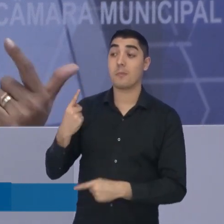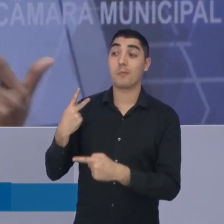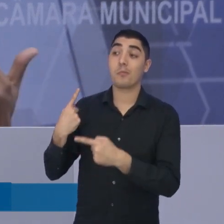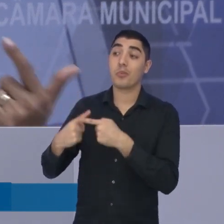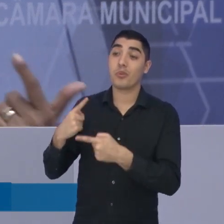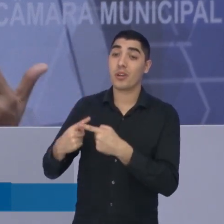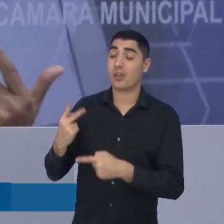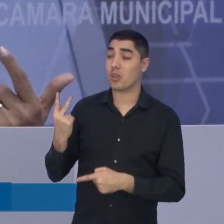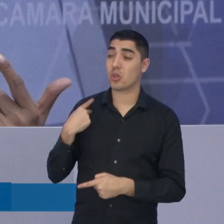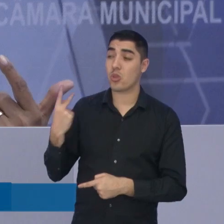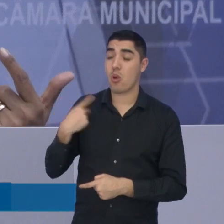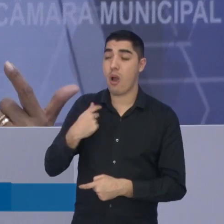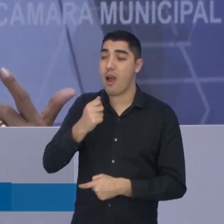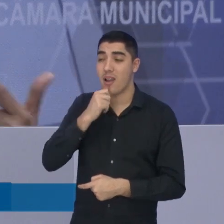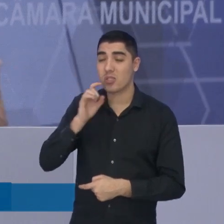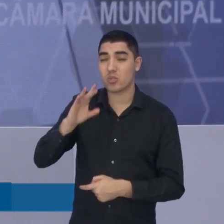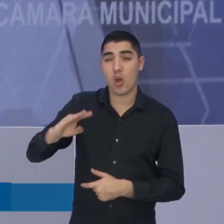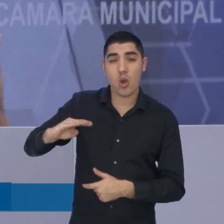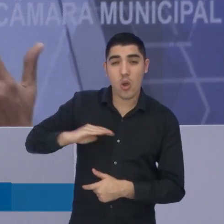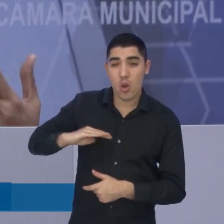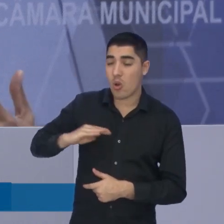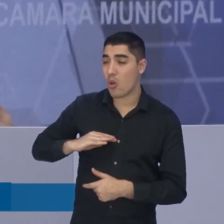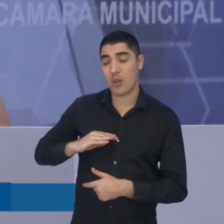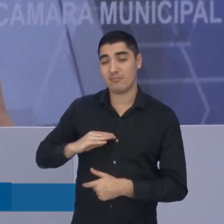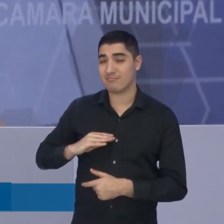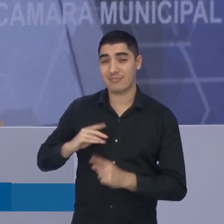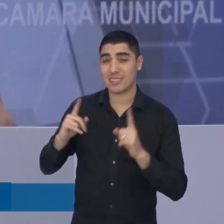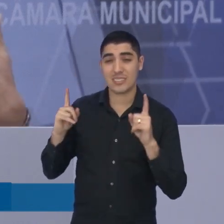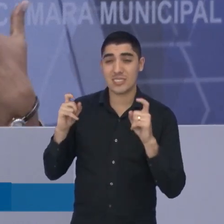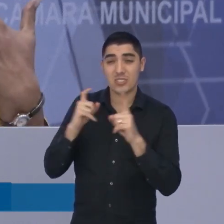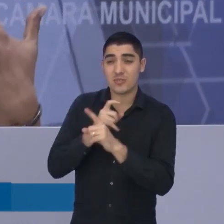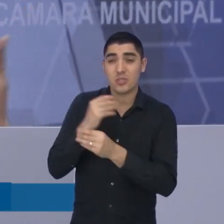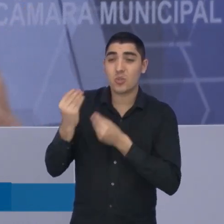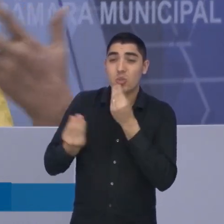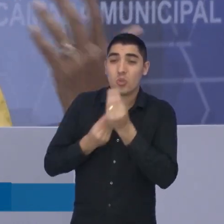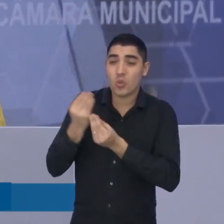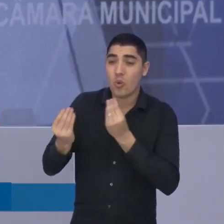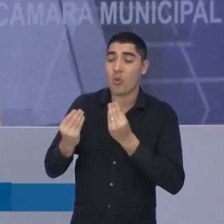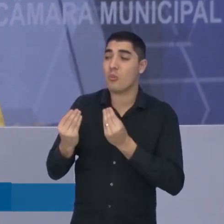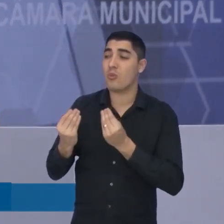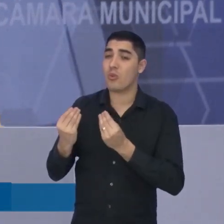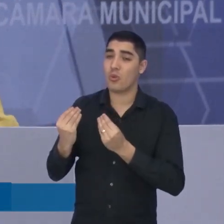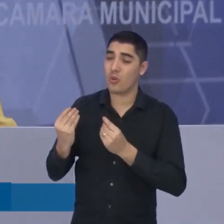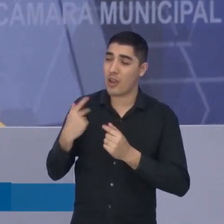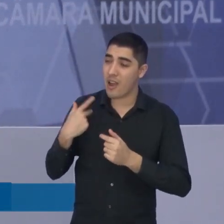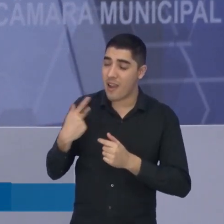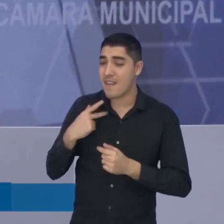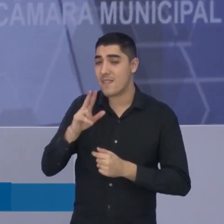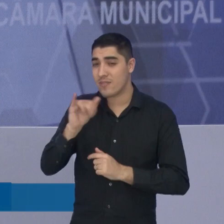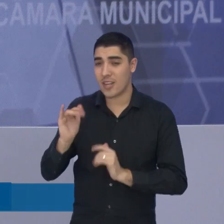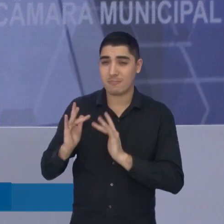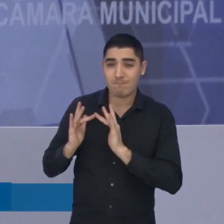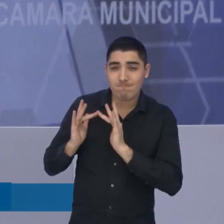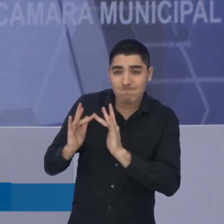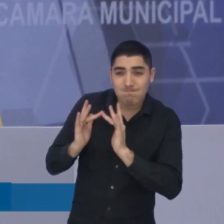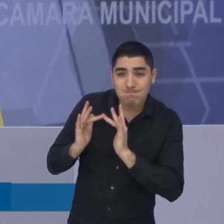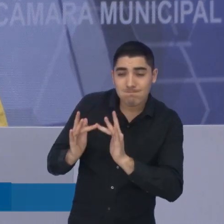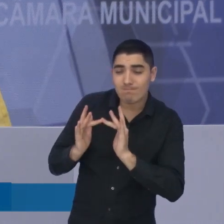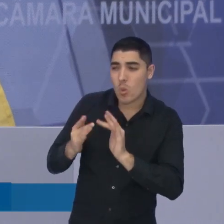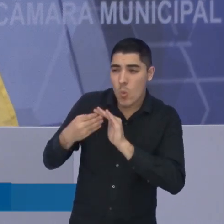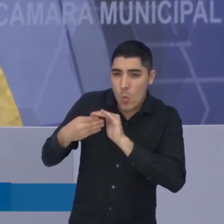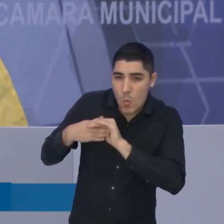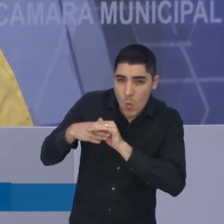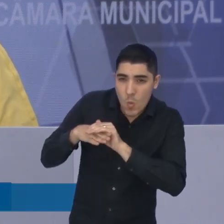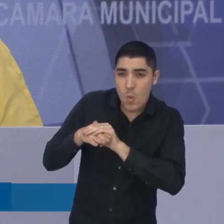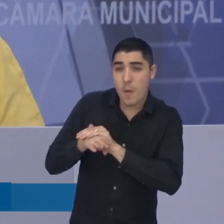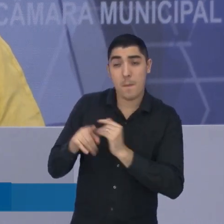difícil misturar, né? Ou seja, a proximidade do ambiente com a exigência que era